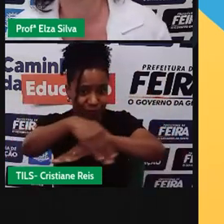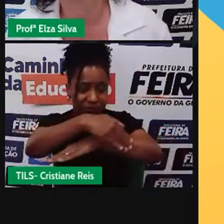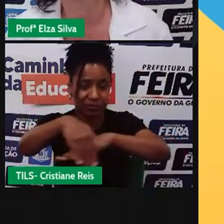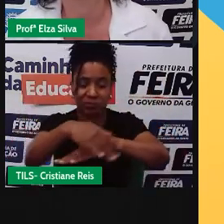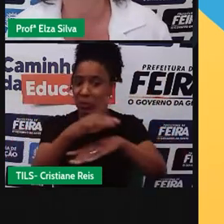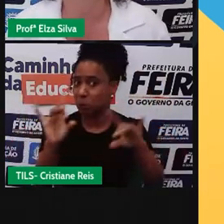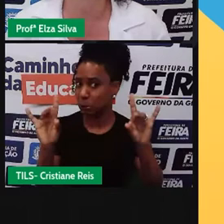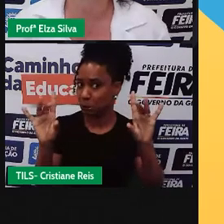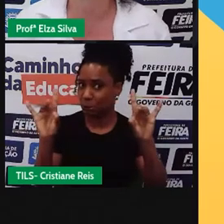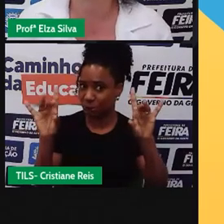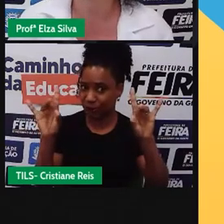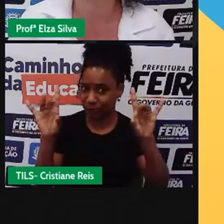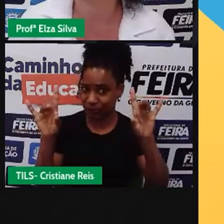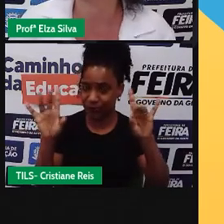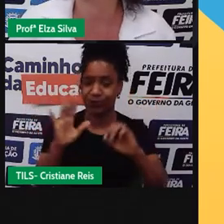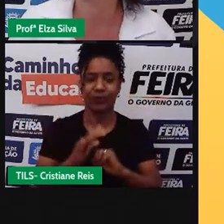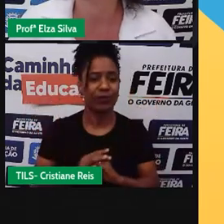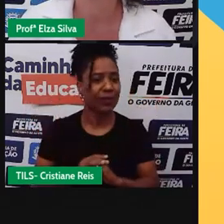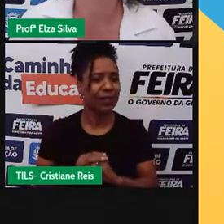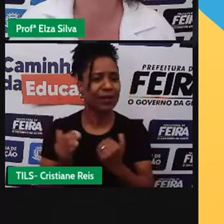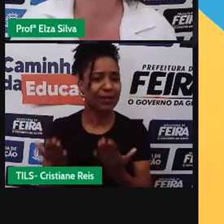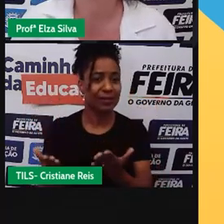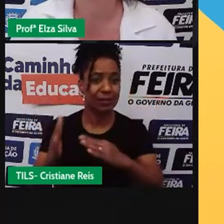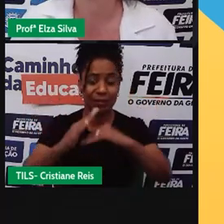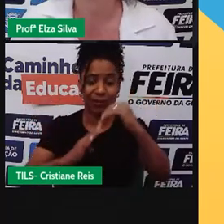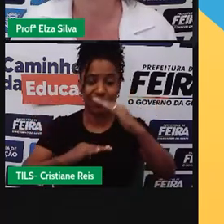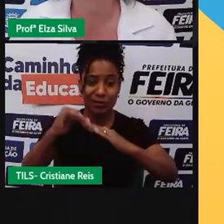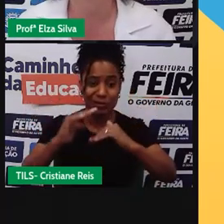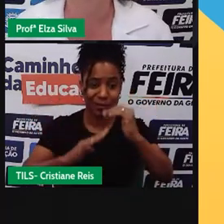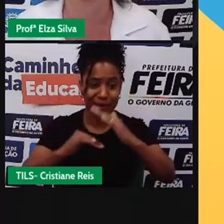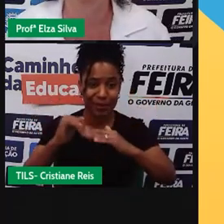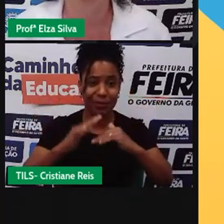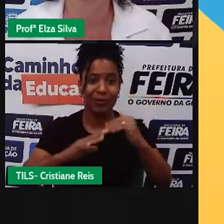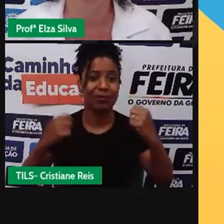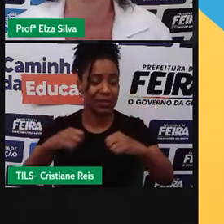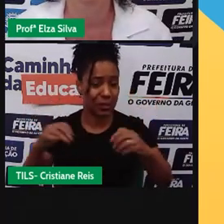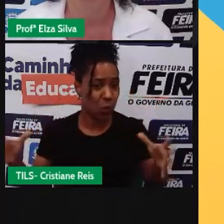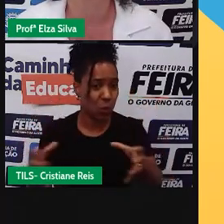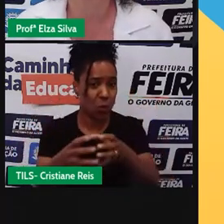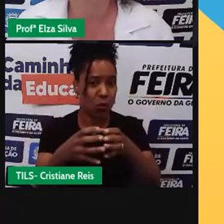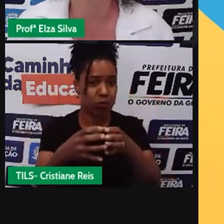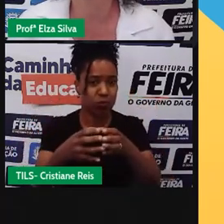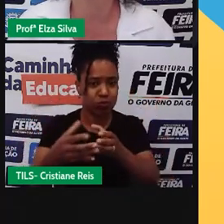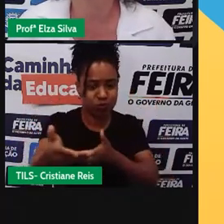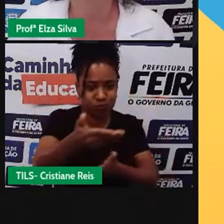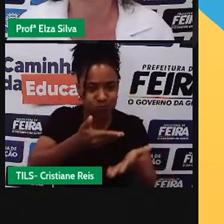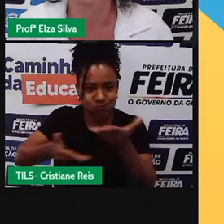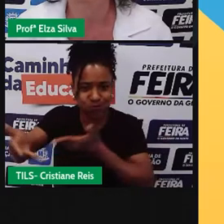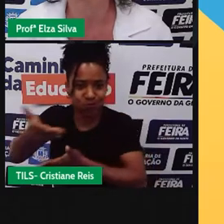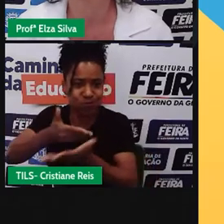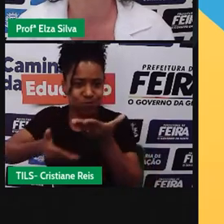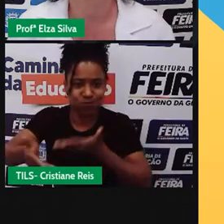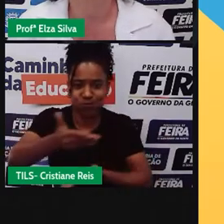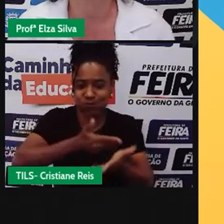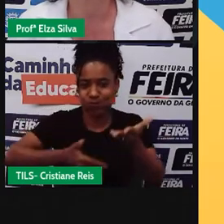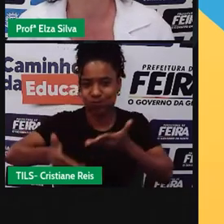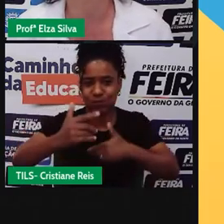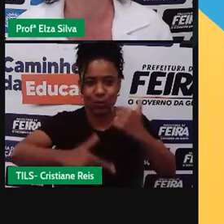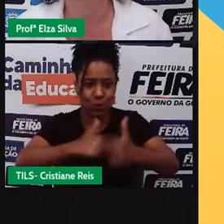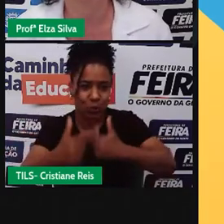profissional, ele deve ser capaz de trabalhar em grupo. O telefone para contato